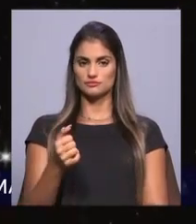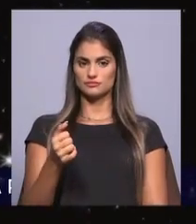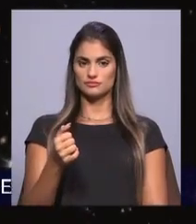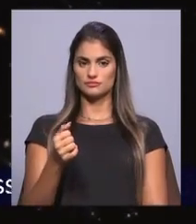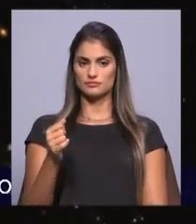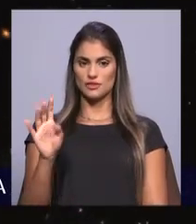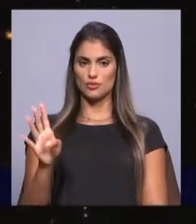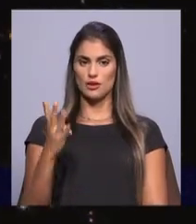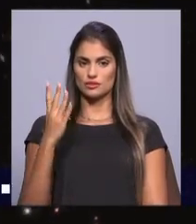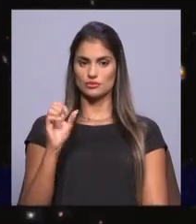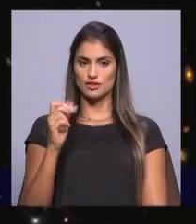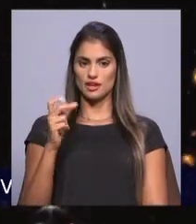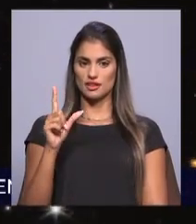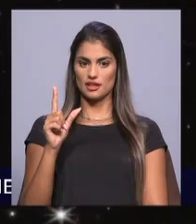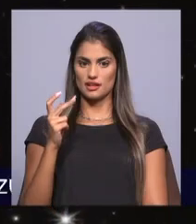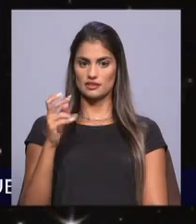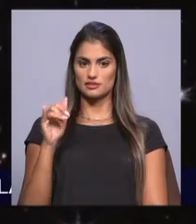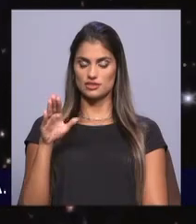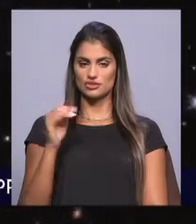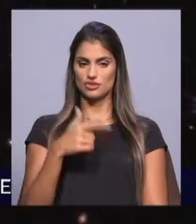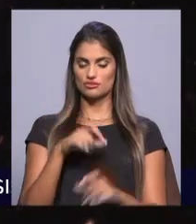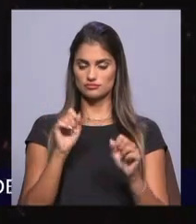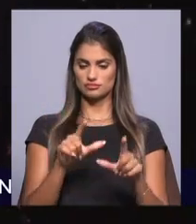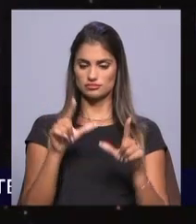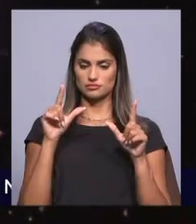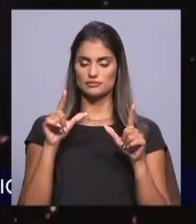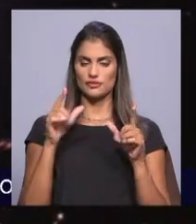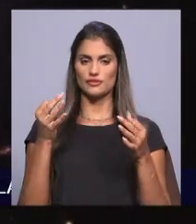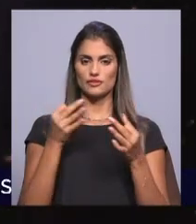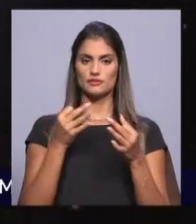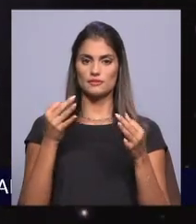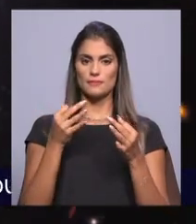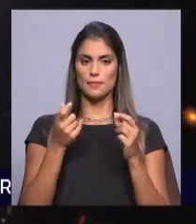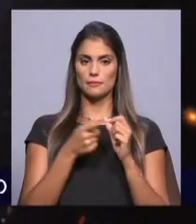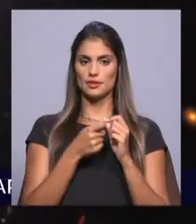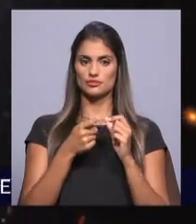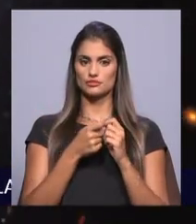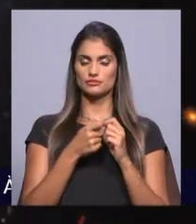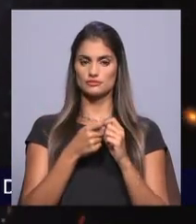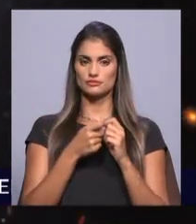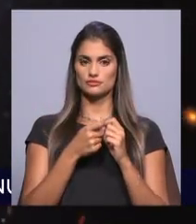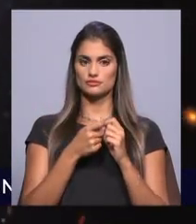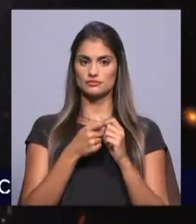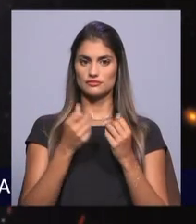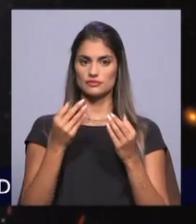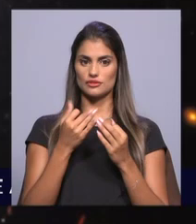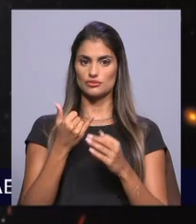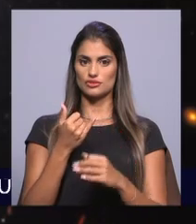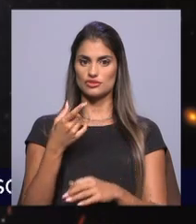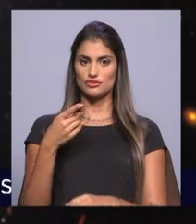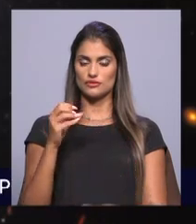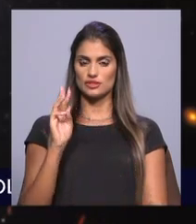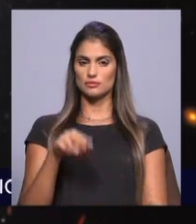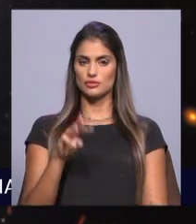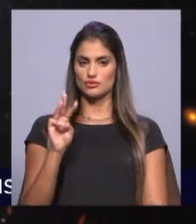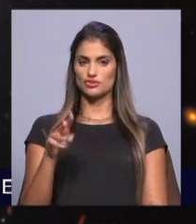4 galáxias, esta que nós estamos aqui a fazer um zoom, que estão, de facto, muito próximas entre si, estão a cerca de 290 milhões de